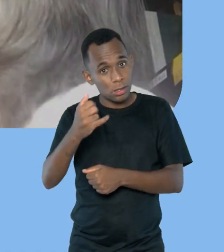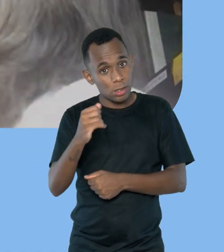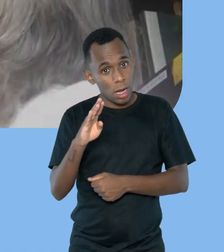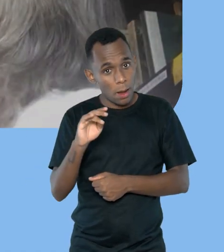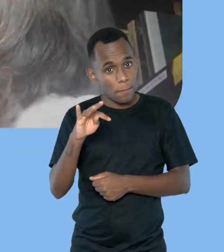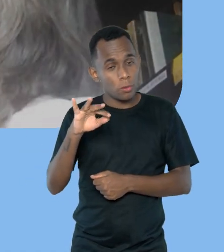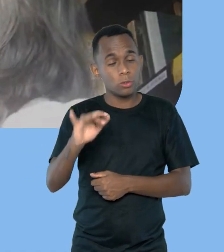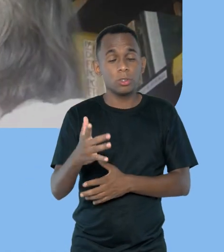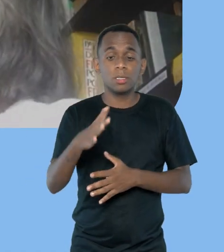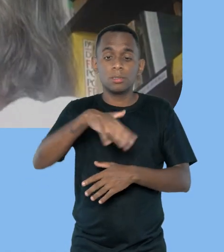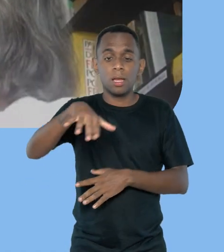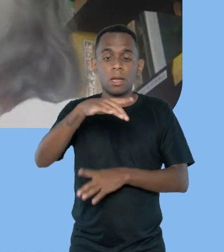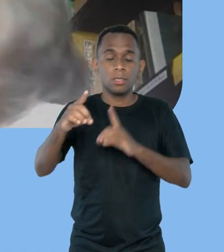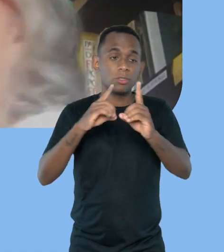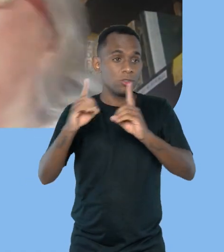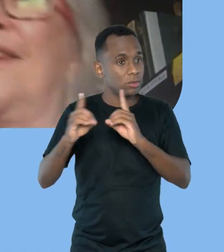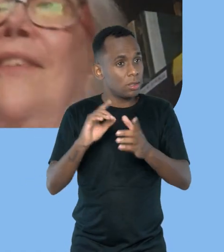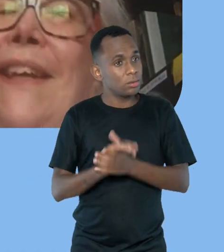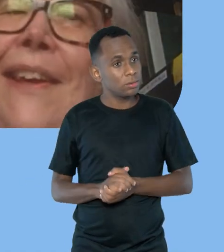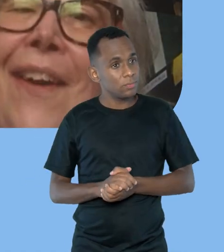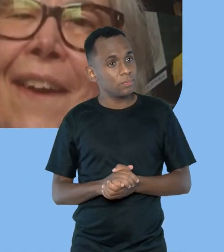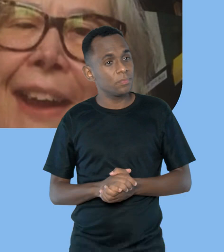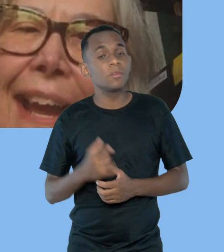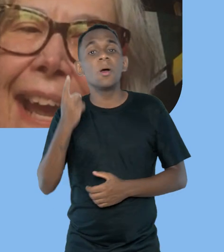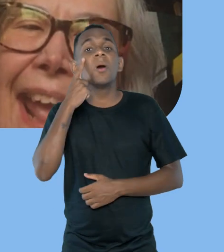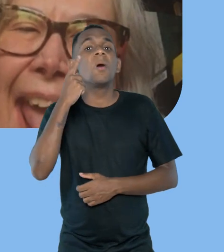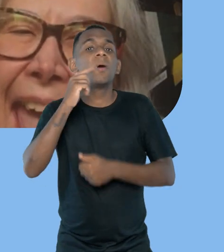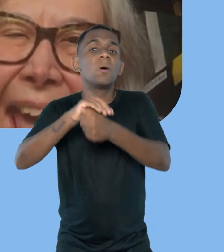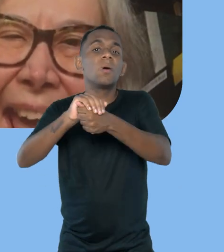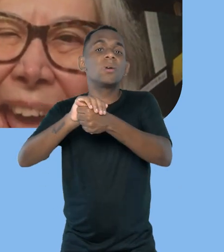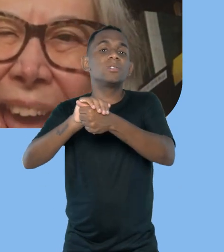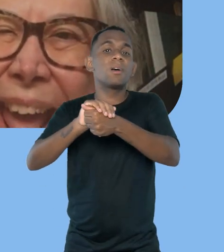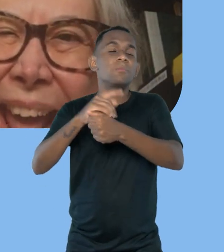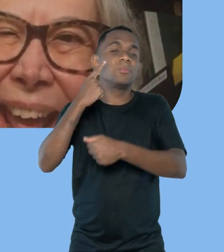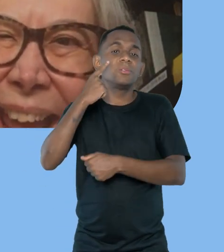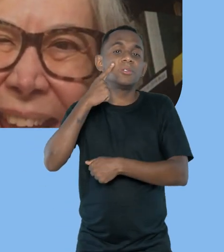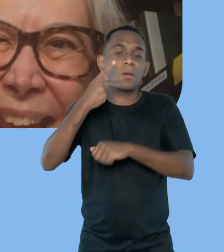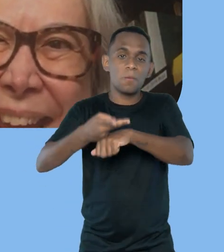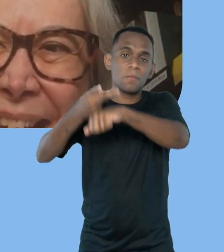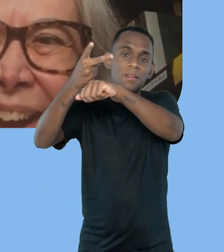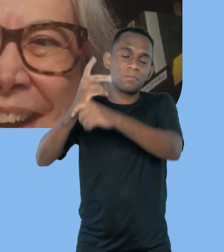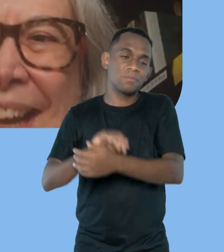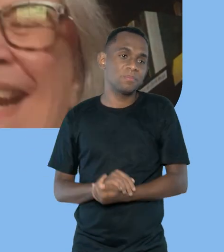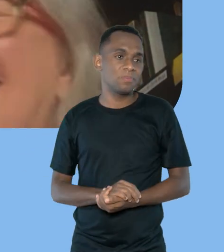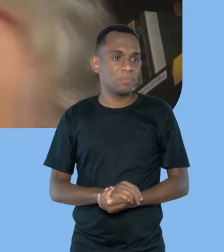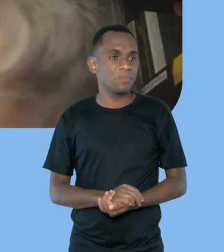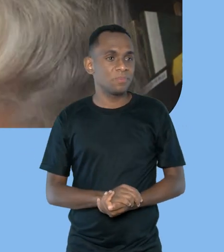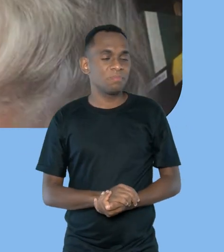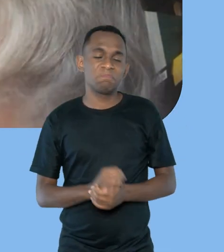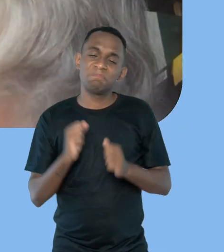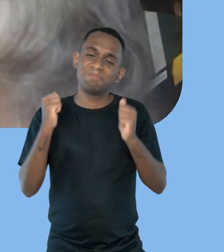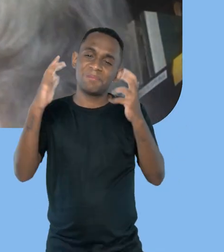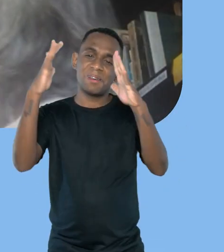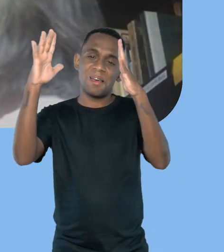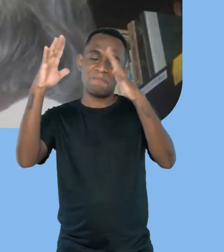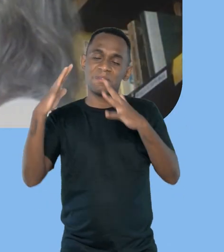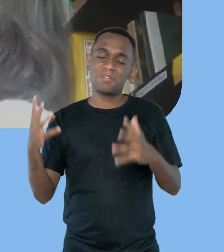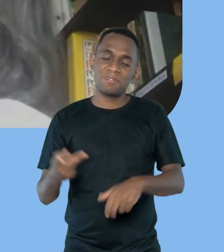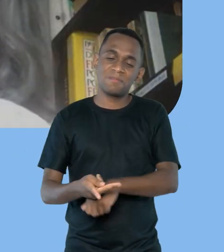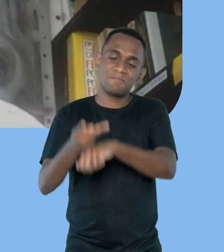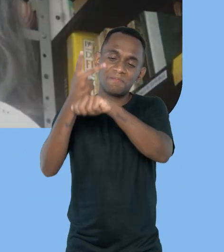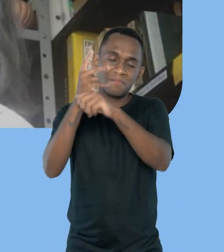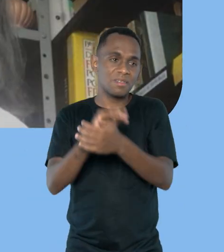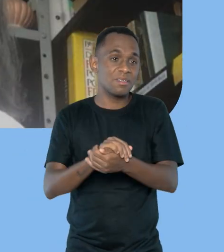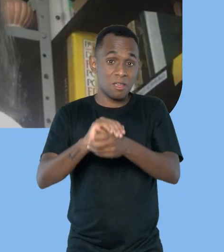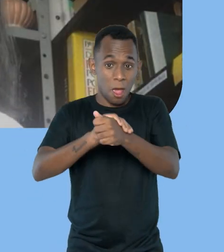em paradidático. Olha o jabutizinho aqui, ó. Ai, que lindo! Parabéns, ele. Né? O